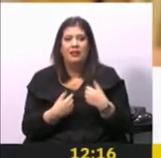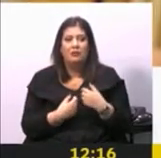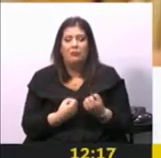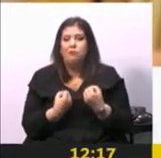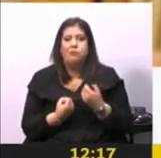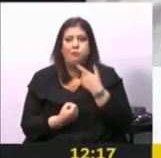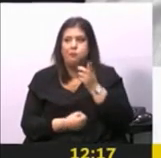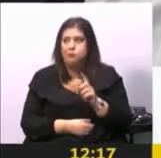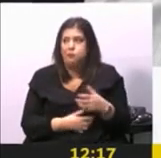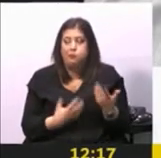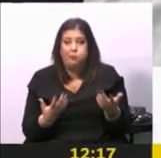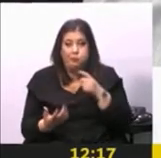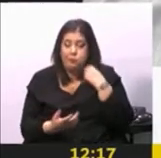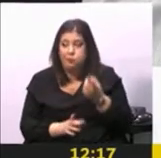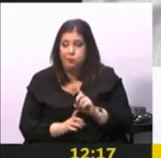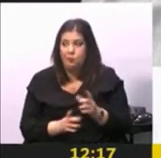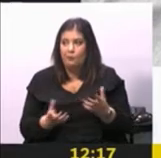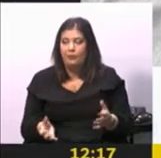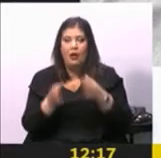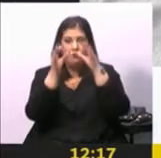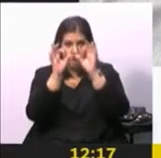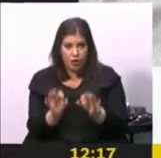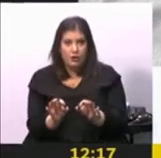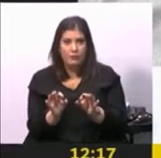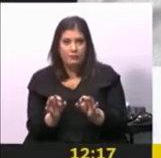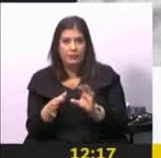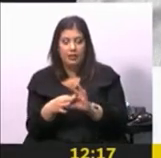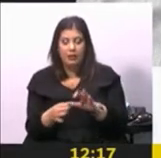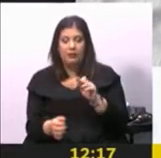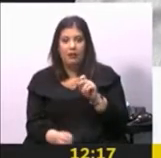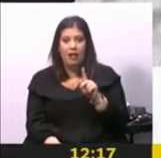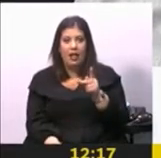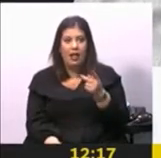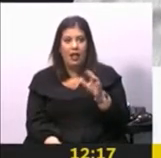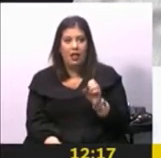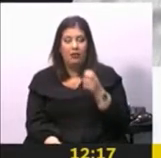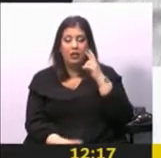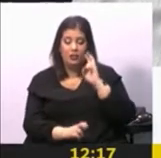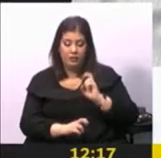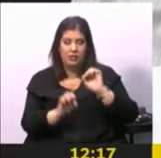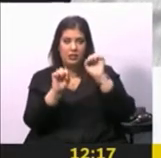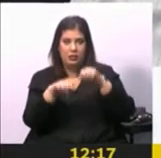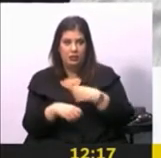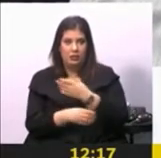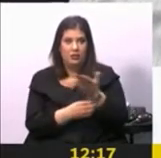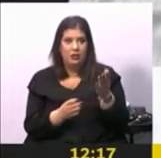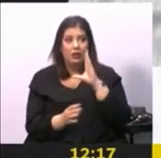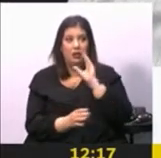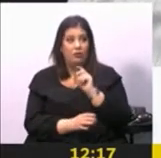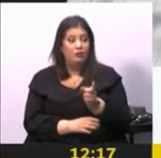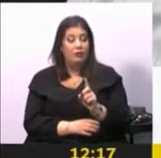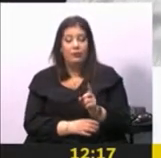Não consigo compreender. Concretamente, relativamente a Álvaro Sobrinho, que está sob investigação, uma vez mais, portanto, nós não